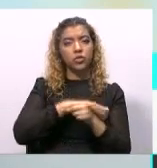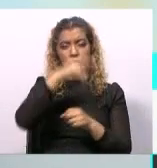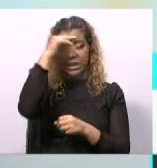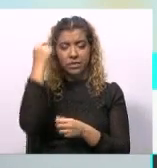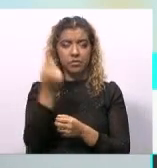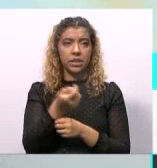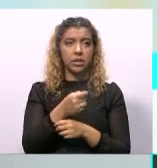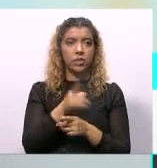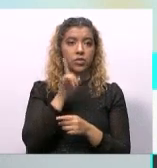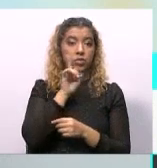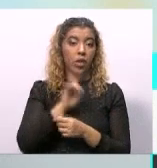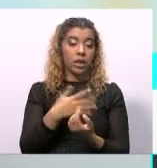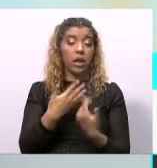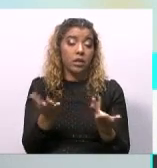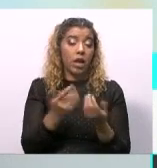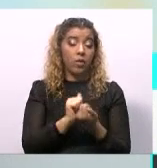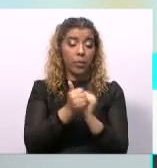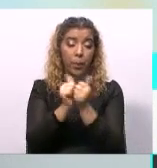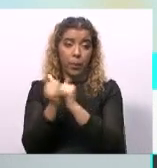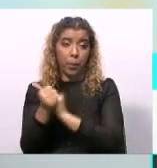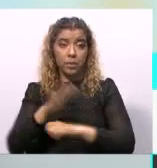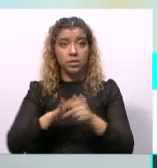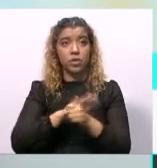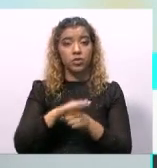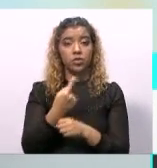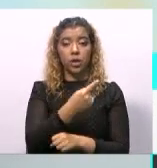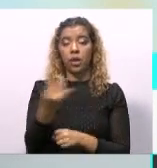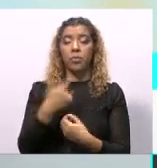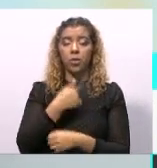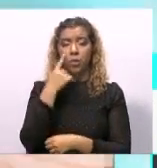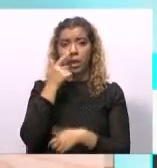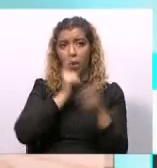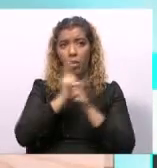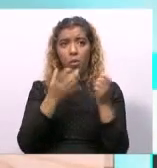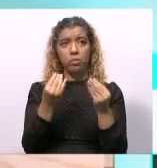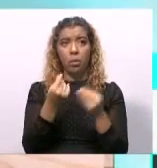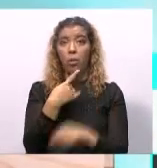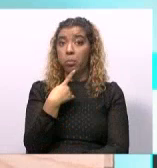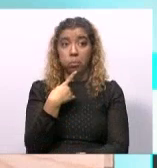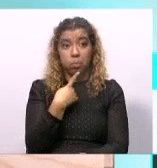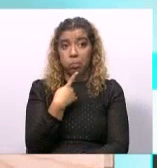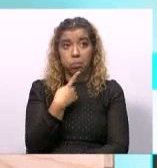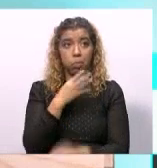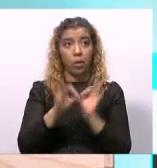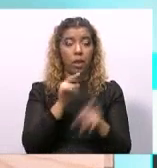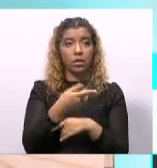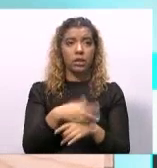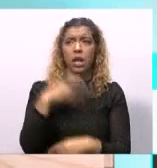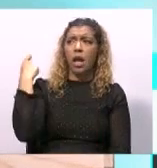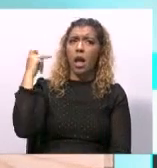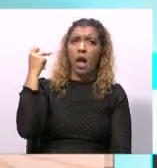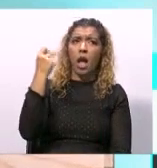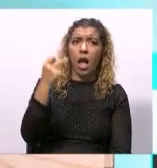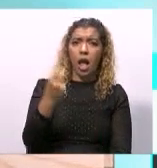é um bocadinho adaptar a cada uma das causas das situações. Mas... Eu conheço imensas pessoas que não percebem nada da aromaterapia e há vários anos que